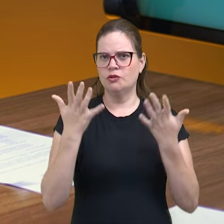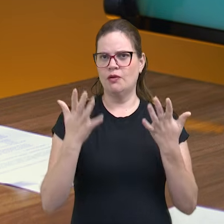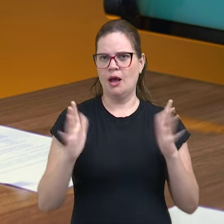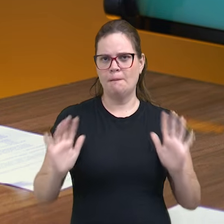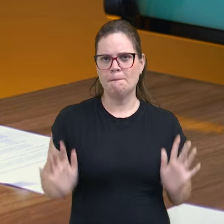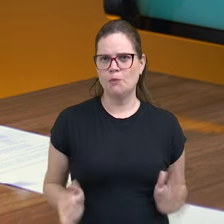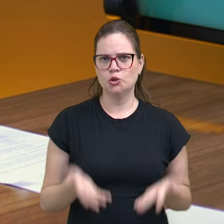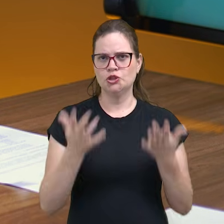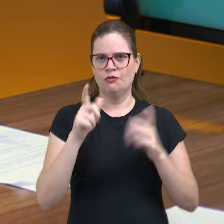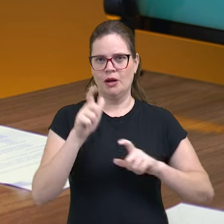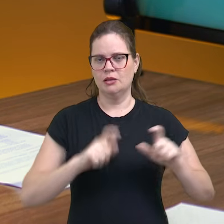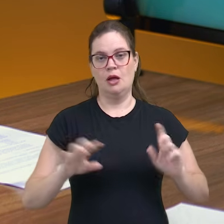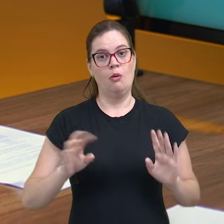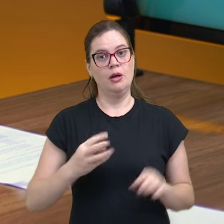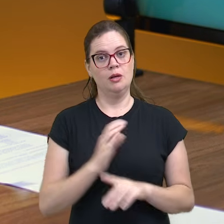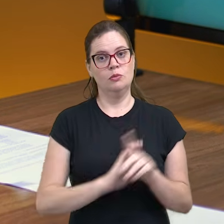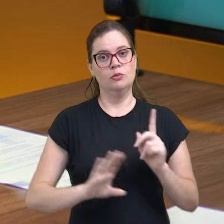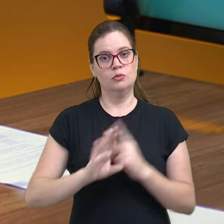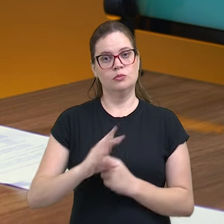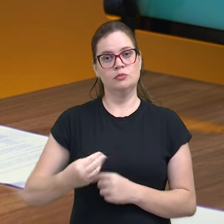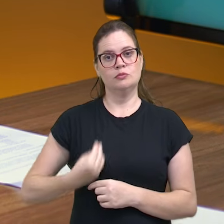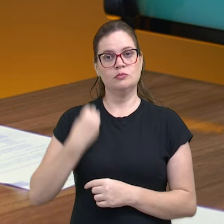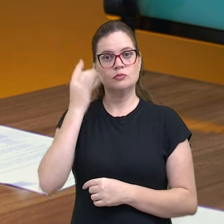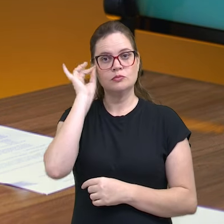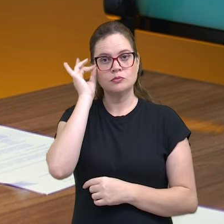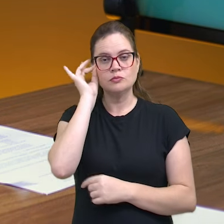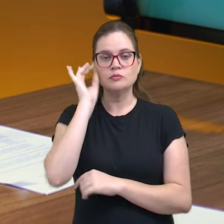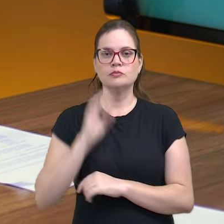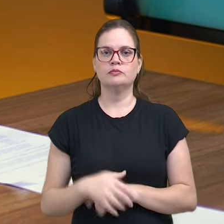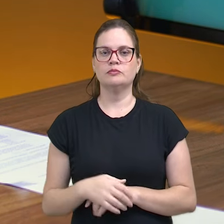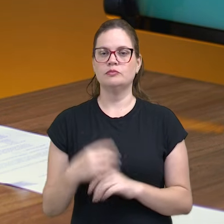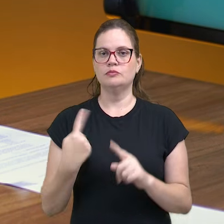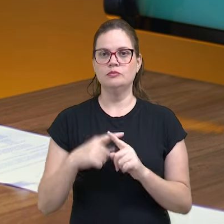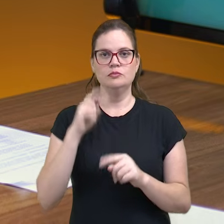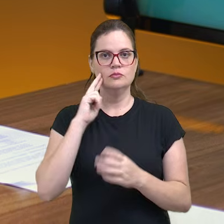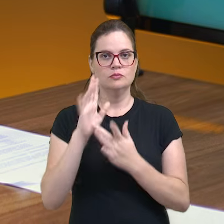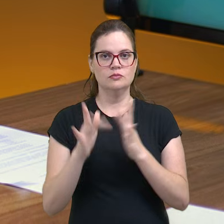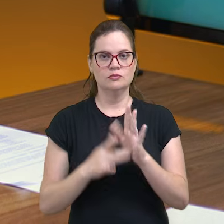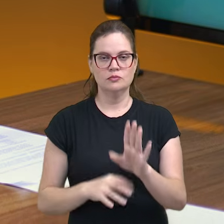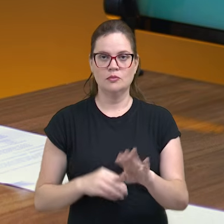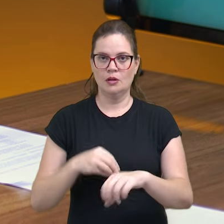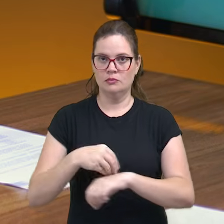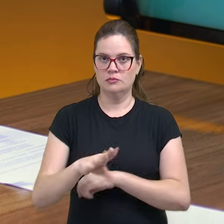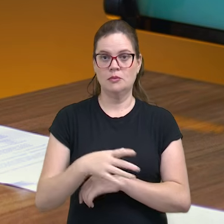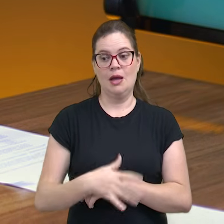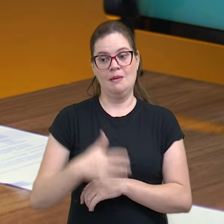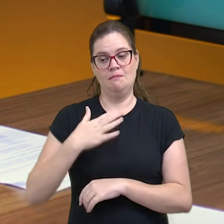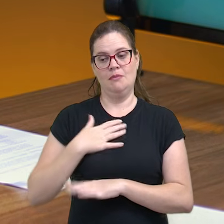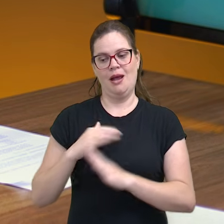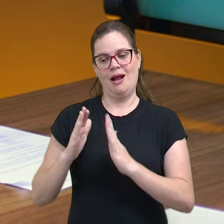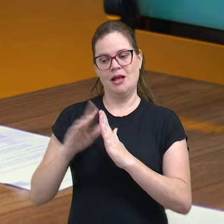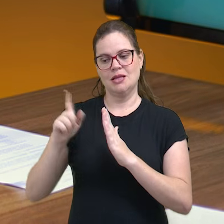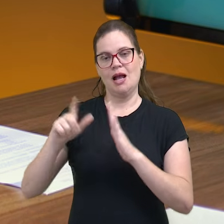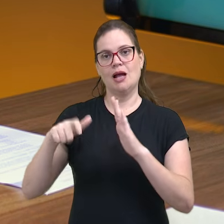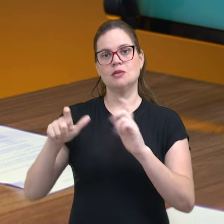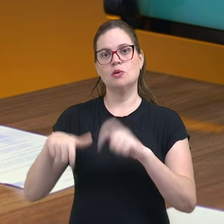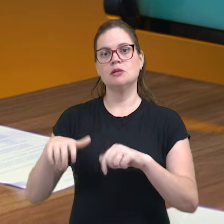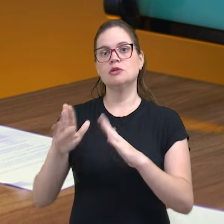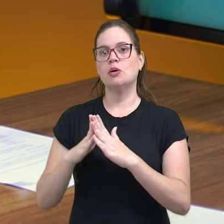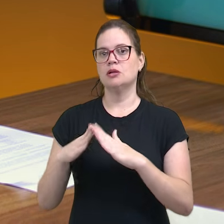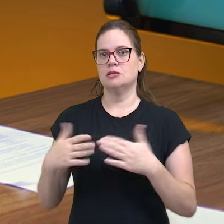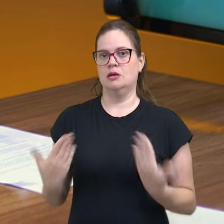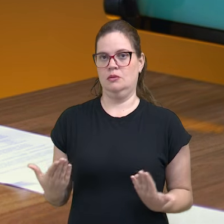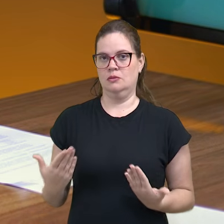diz, minha casa, a palavra de Deus vai dizer, a minha casa será chamada casa de oração. Então, um ambiente para nós orarmos ao Senhor. Lembramos até